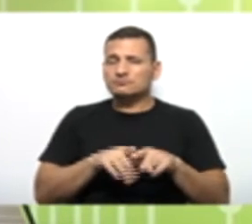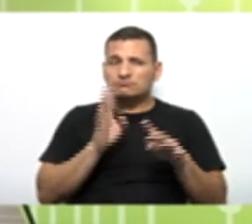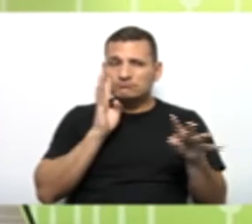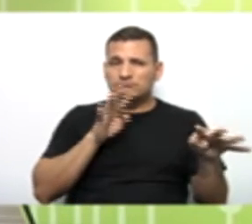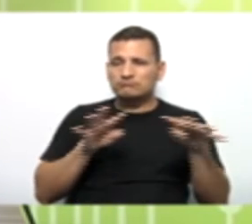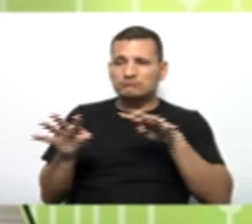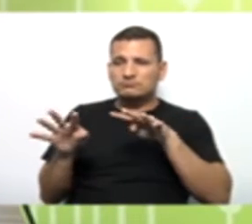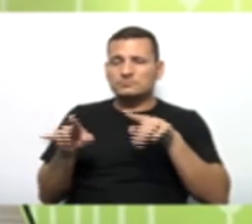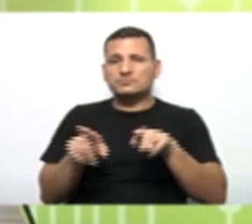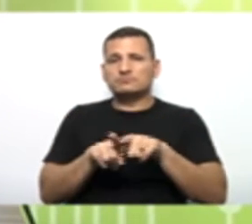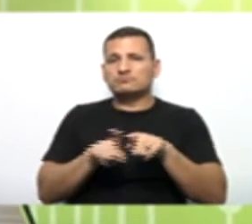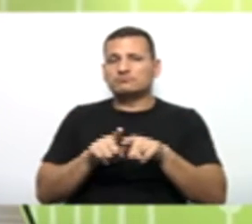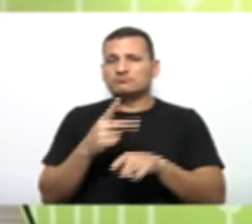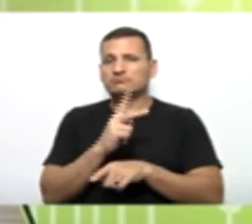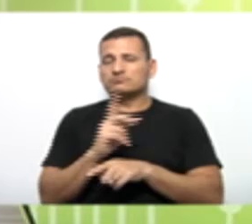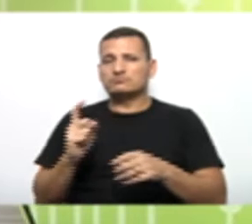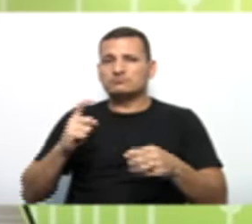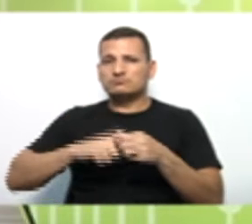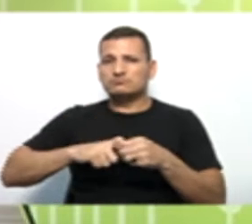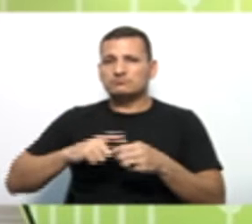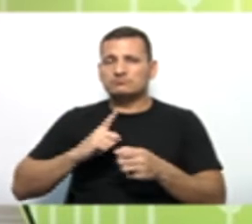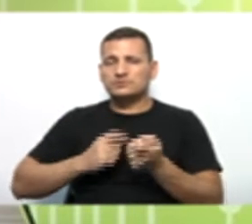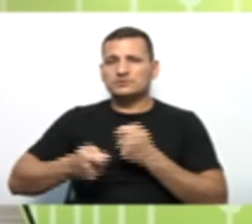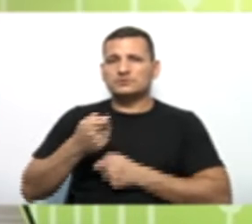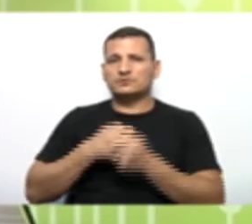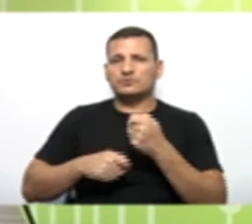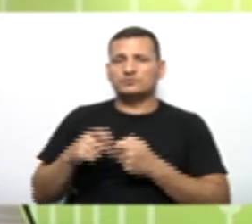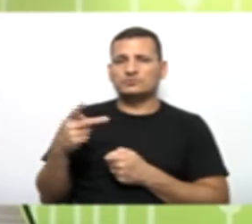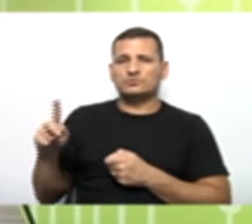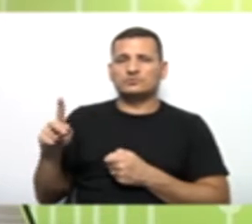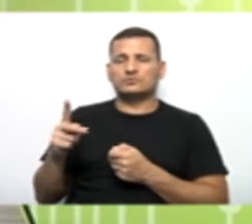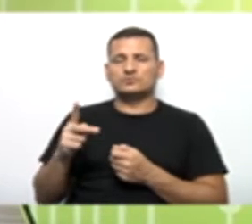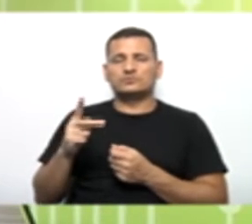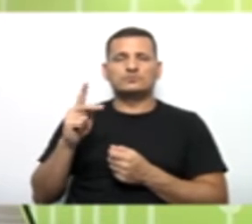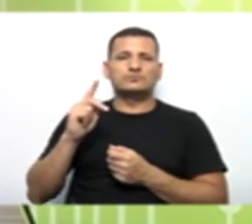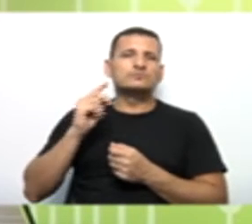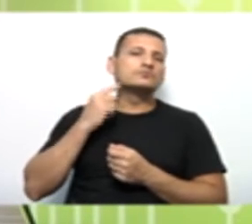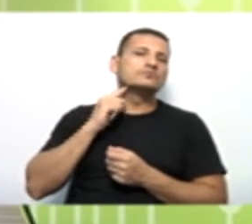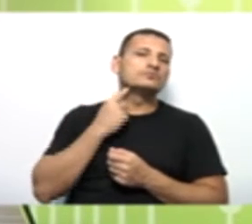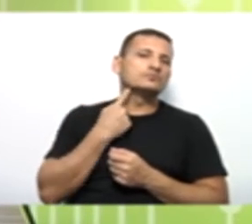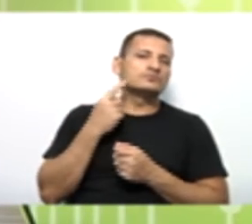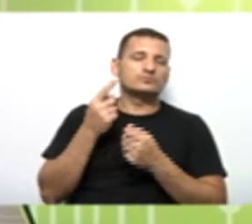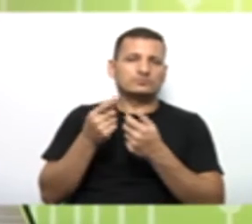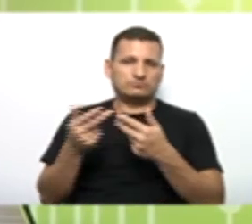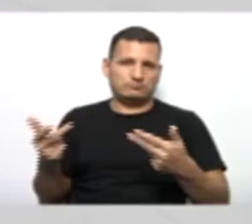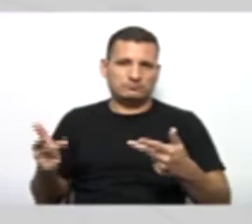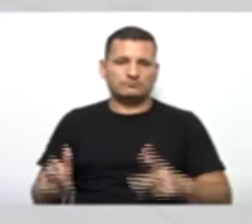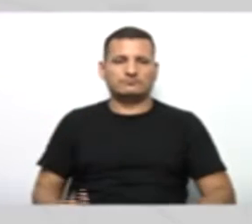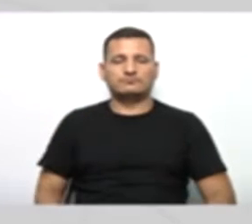fornecedores, os parceiros dela, fazem a gestão da poluição.